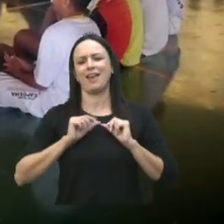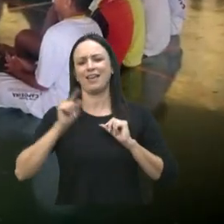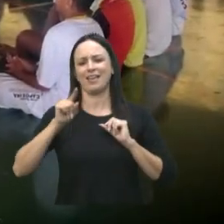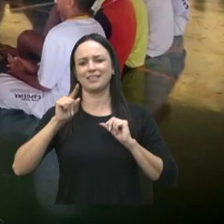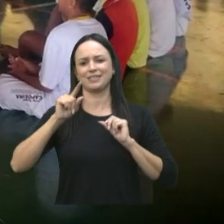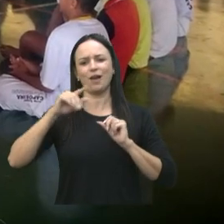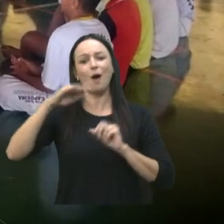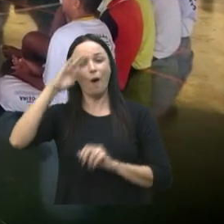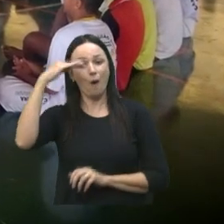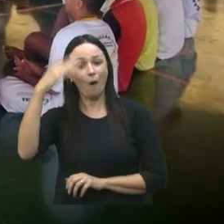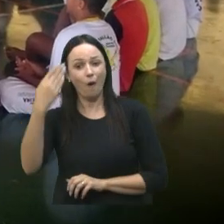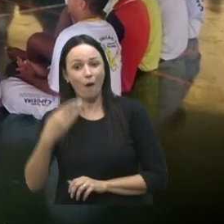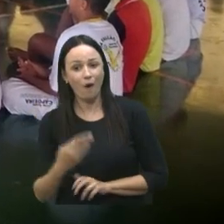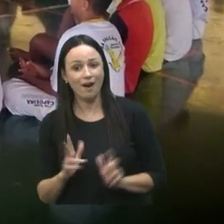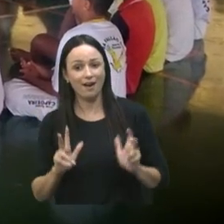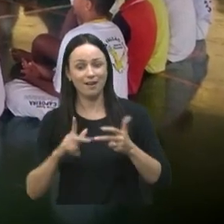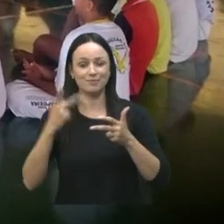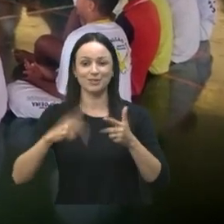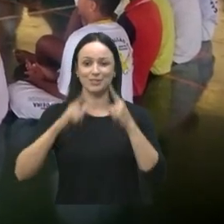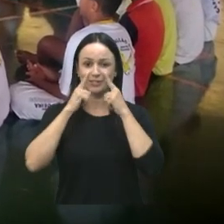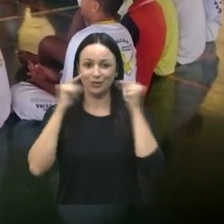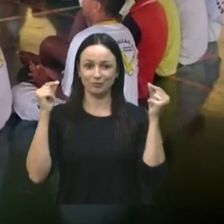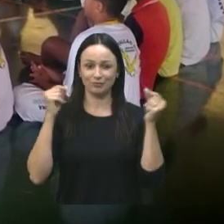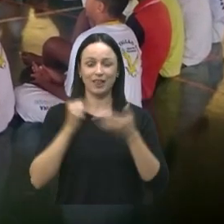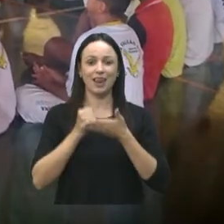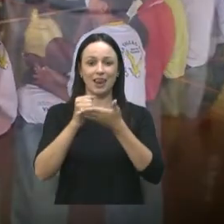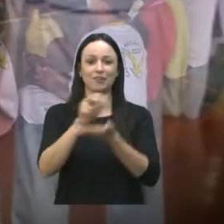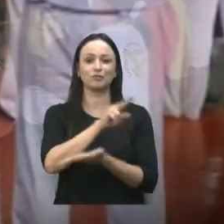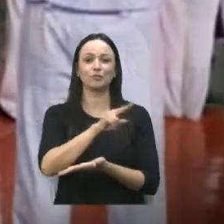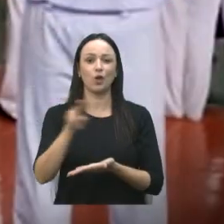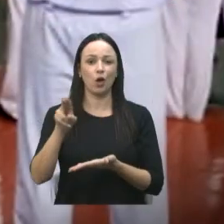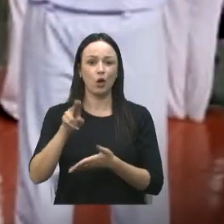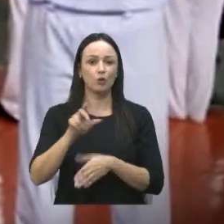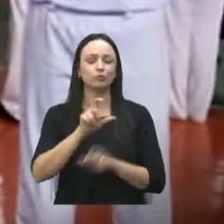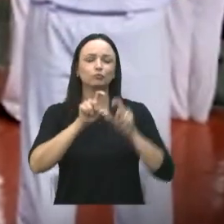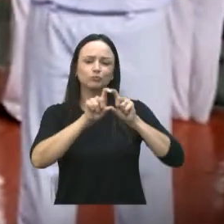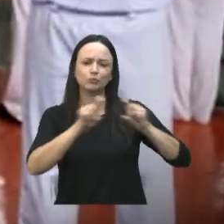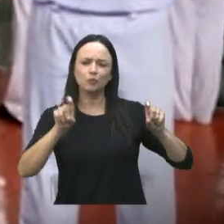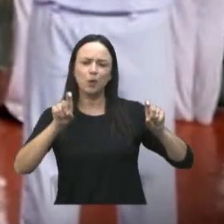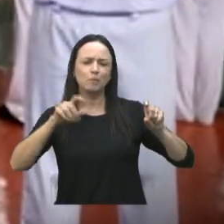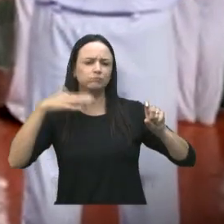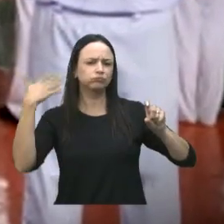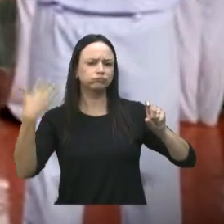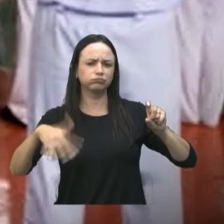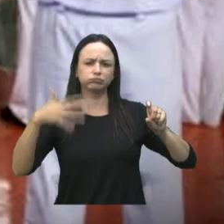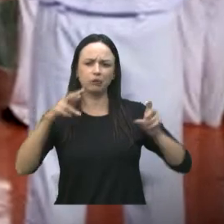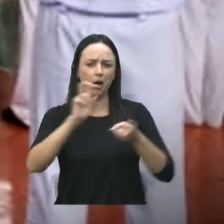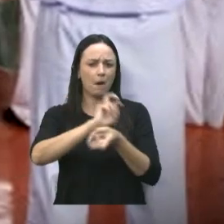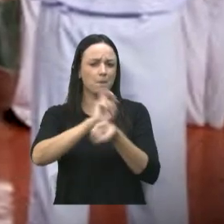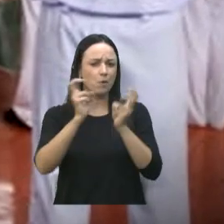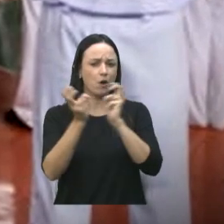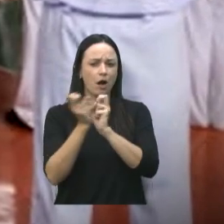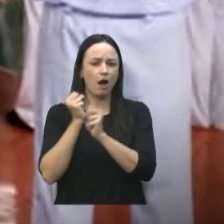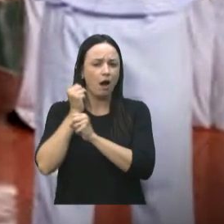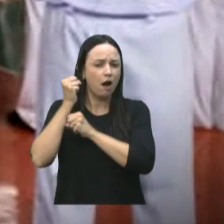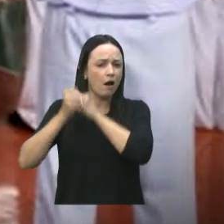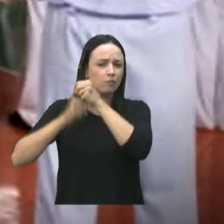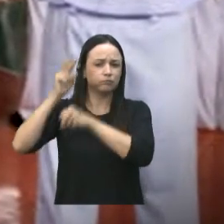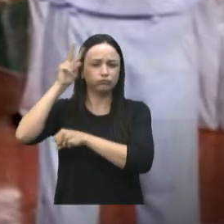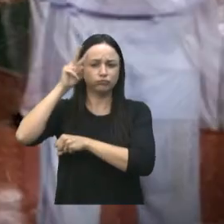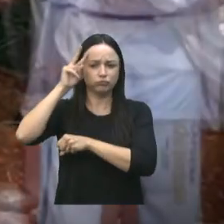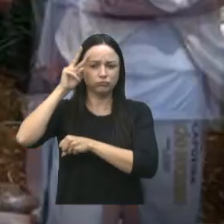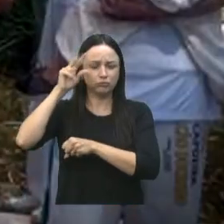honraria concedida pela Câmara de Jaú, que leva o nome de um dos maiores capoeiristas de todos os tempos, o